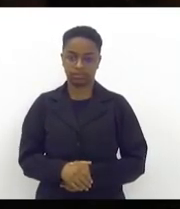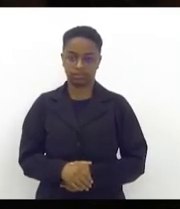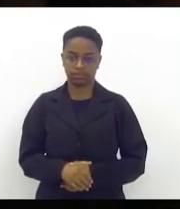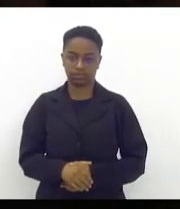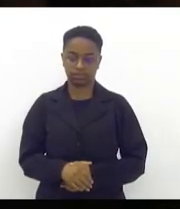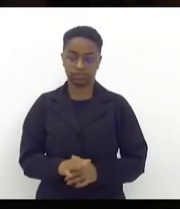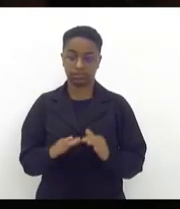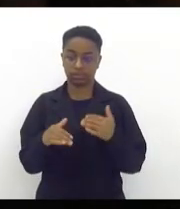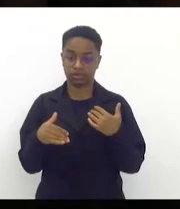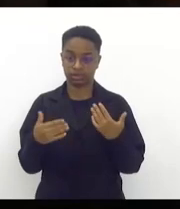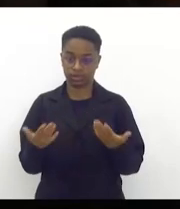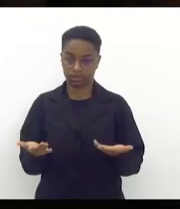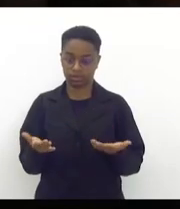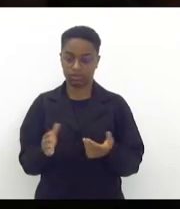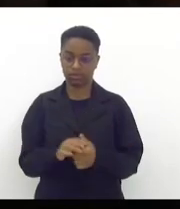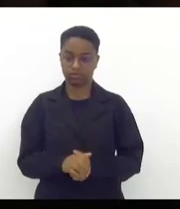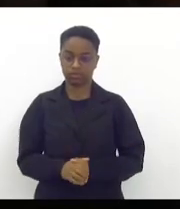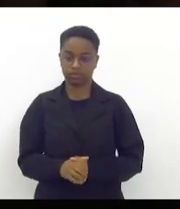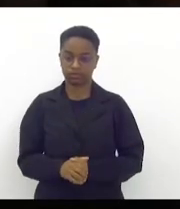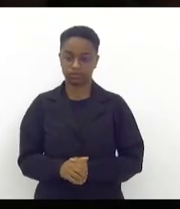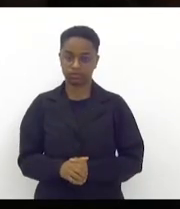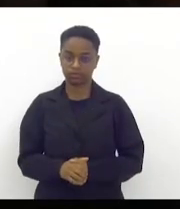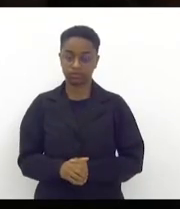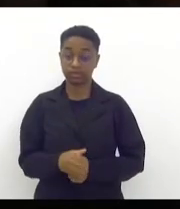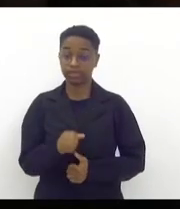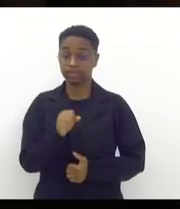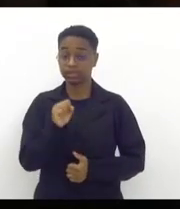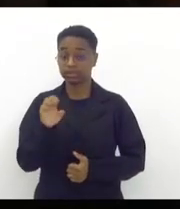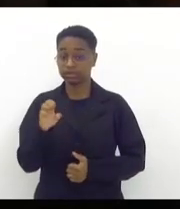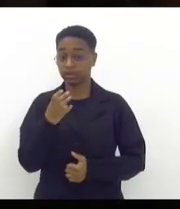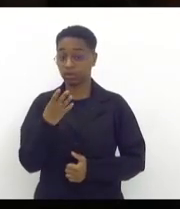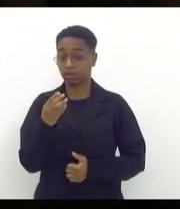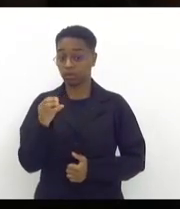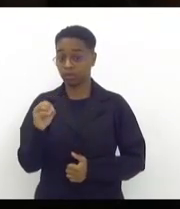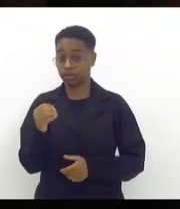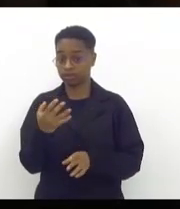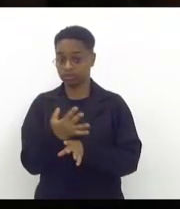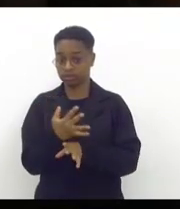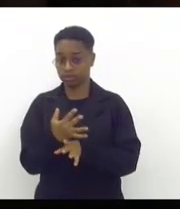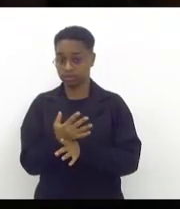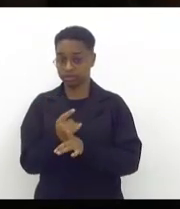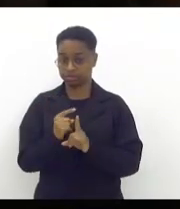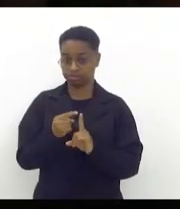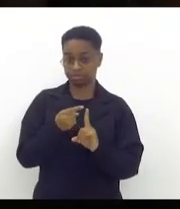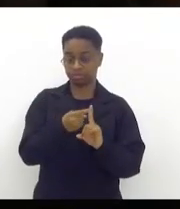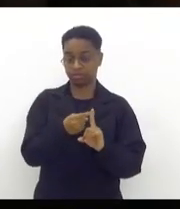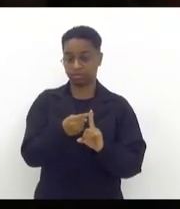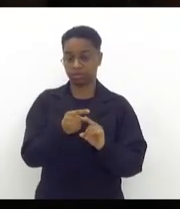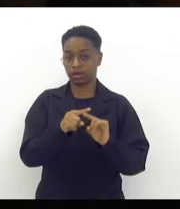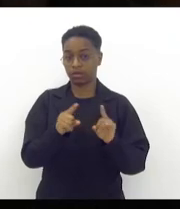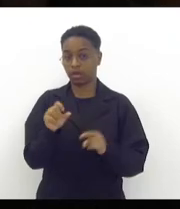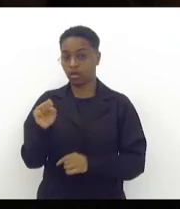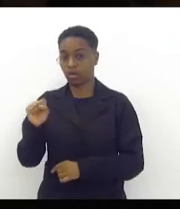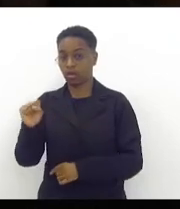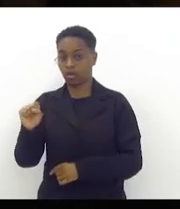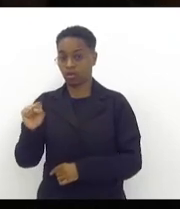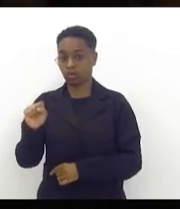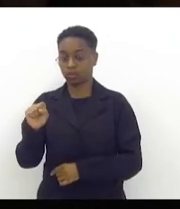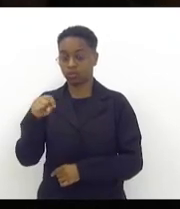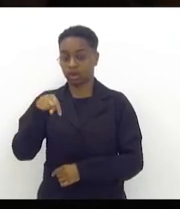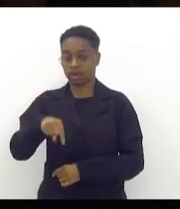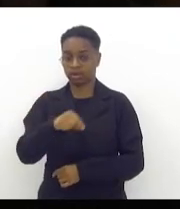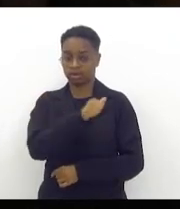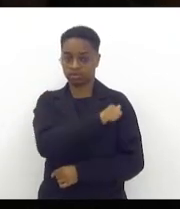Então, se em 40 municípios mais beneficiados 8 são do Estado do